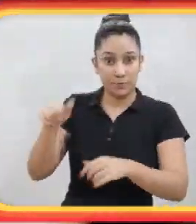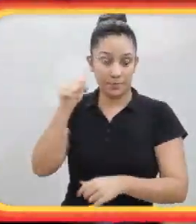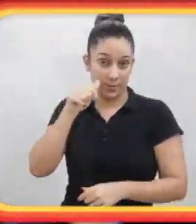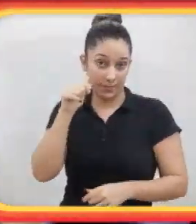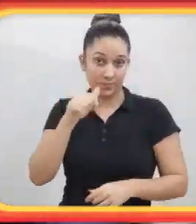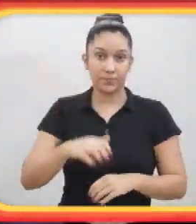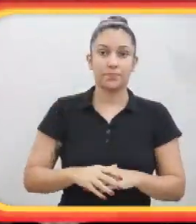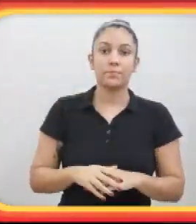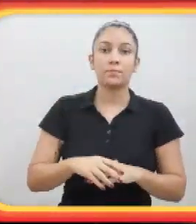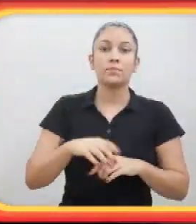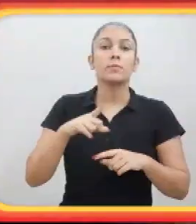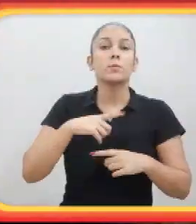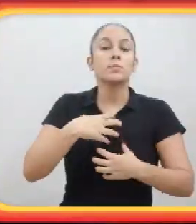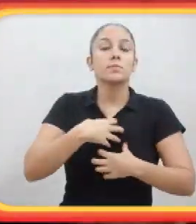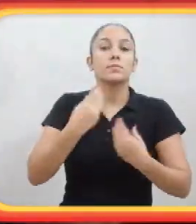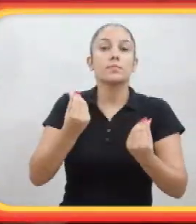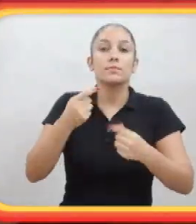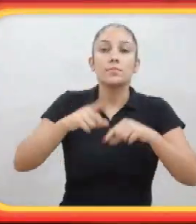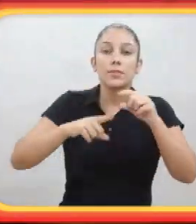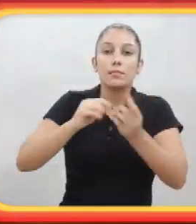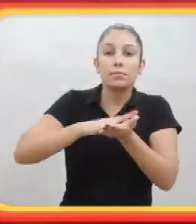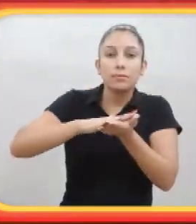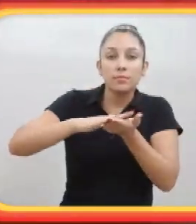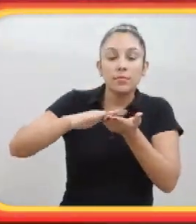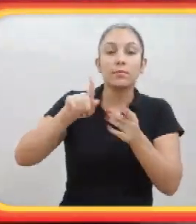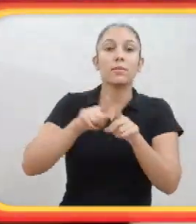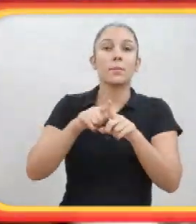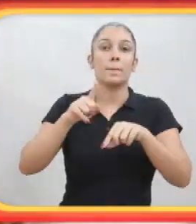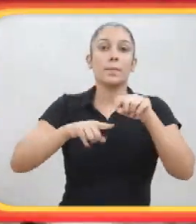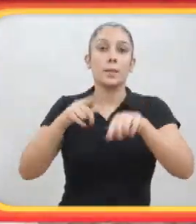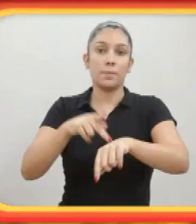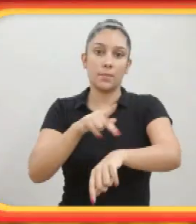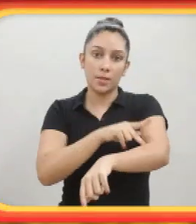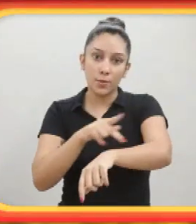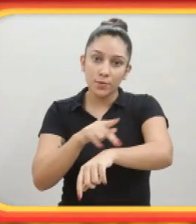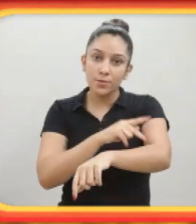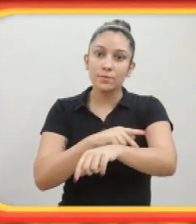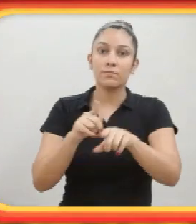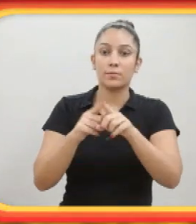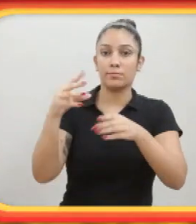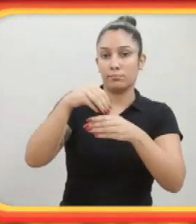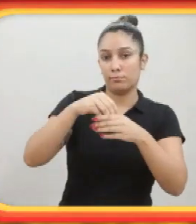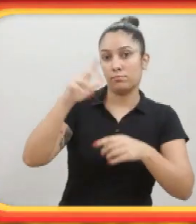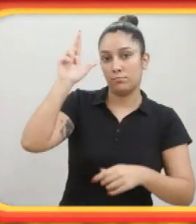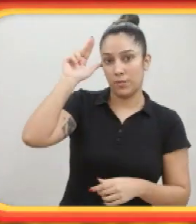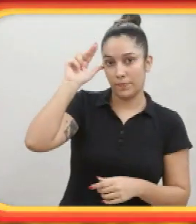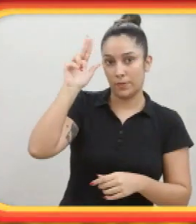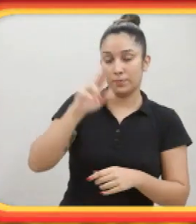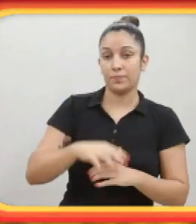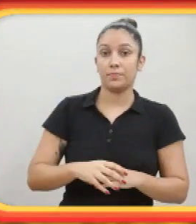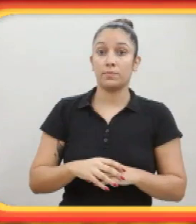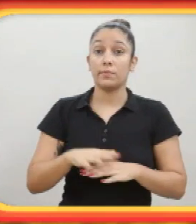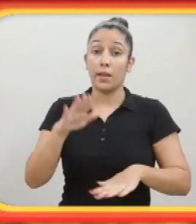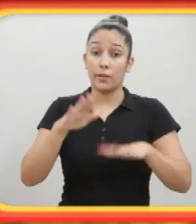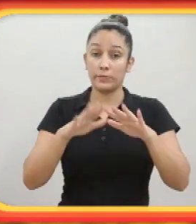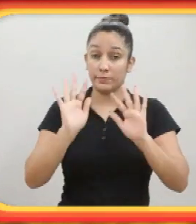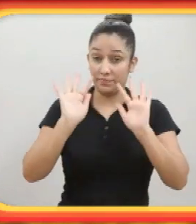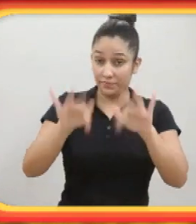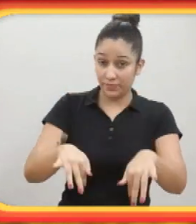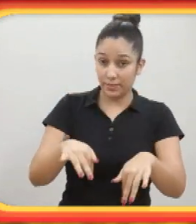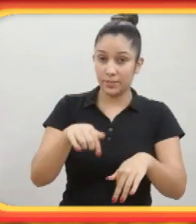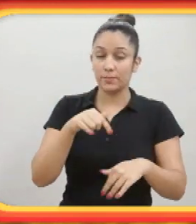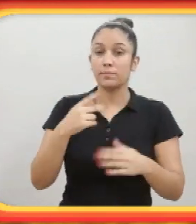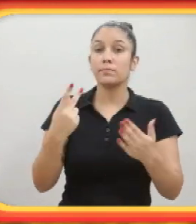gente usa um material específico para estimular a Luísa. Então, esse material, geralmente, ele tem